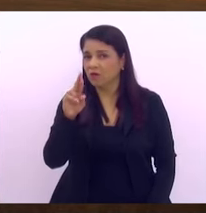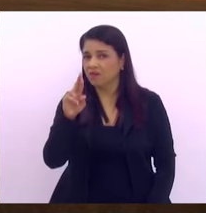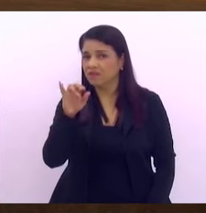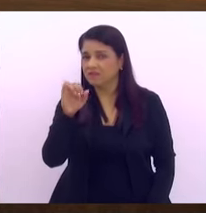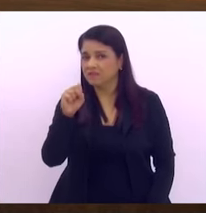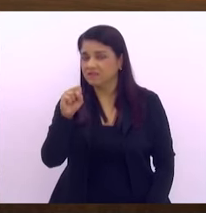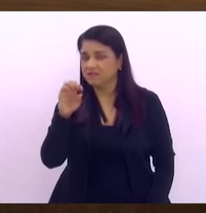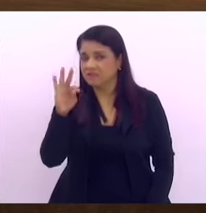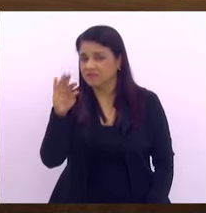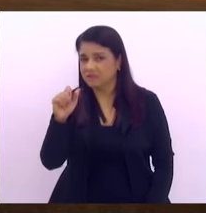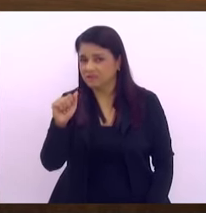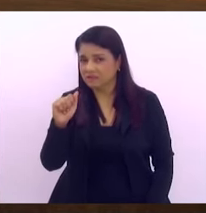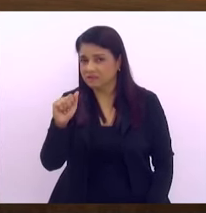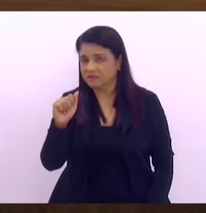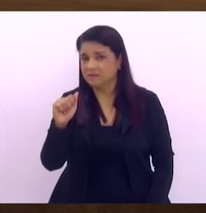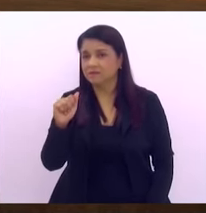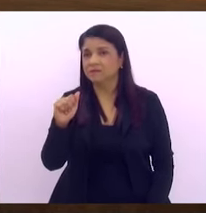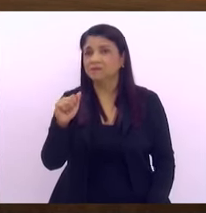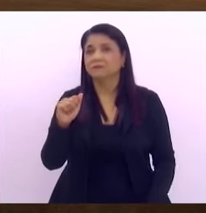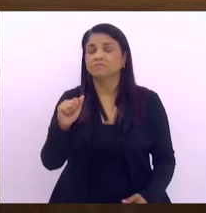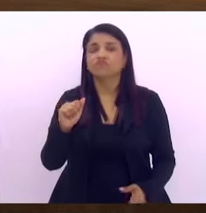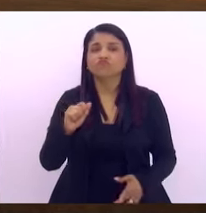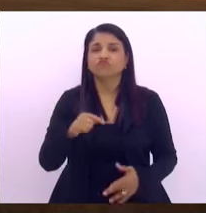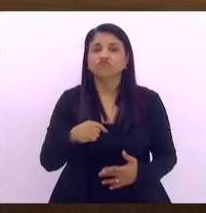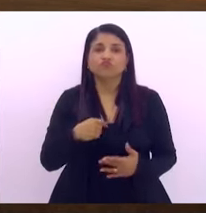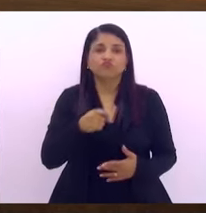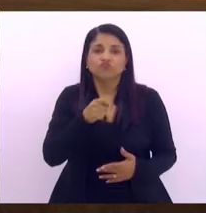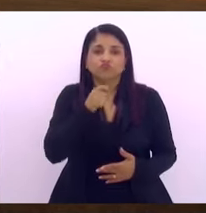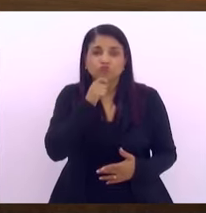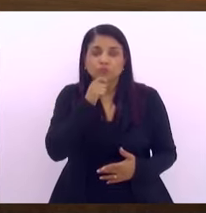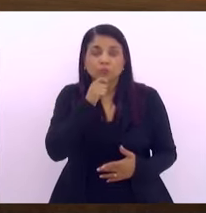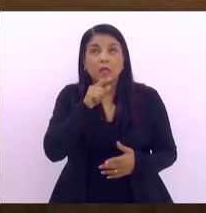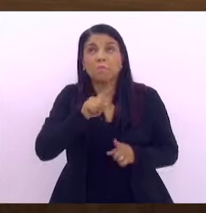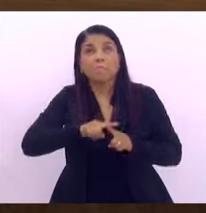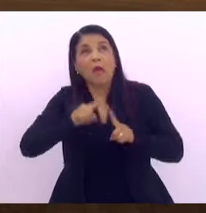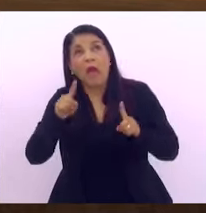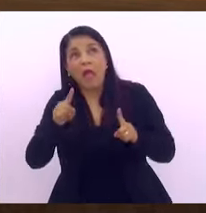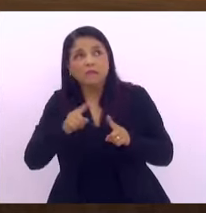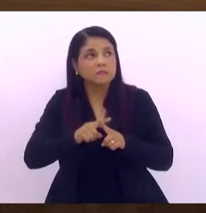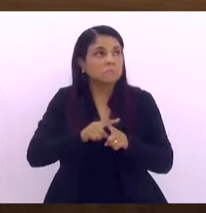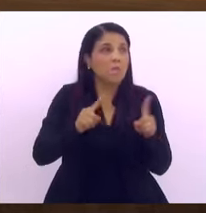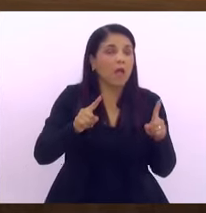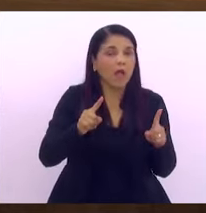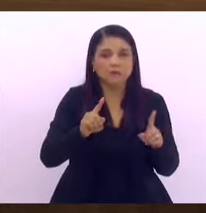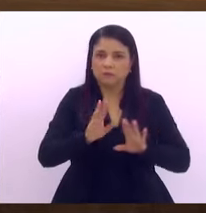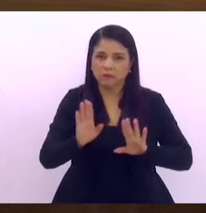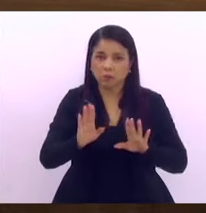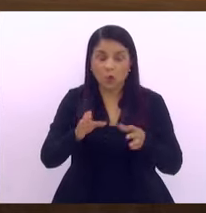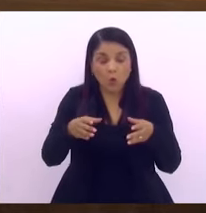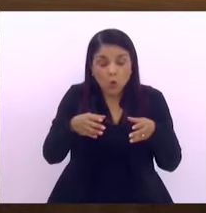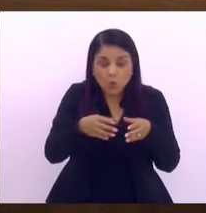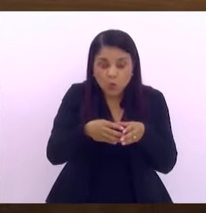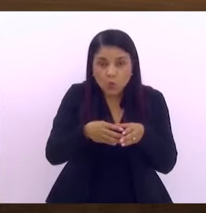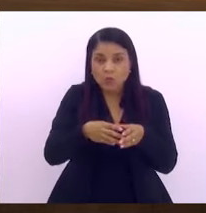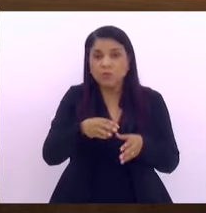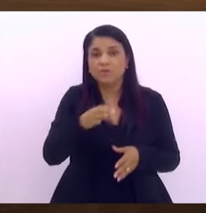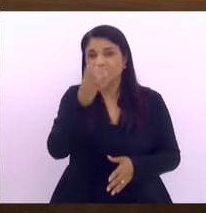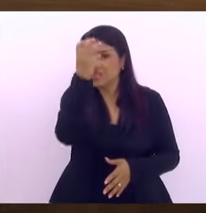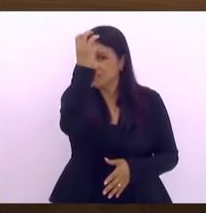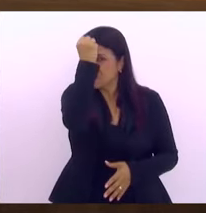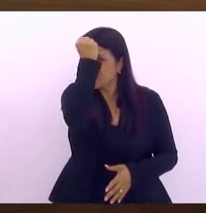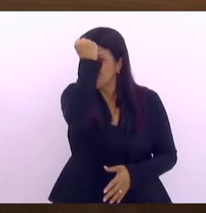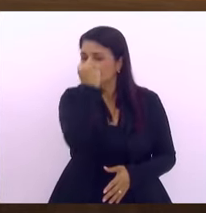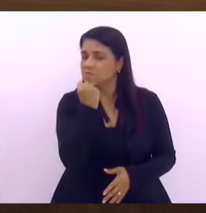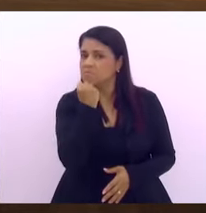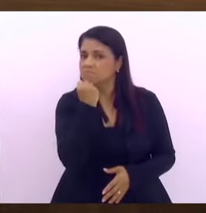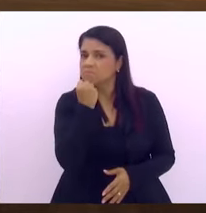Isso não tem o mais Israel, mais... Não. Aquilo é um grupo terrorista. Eu não sei se o senhor, que é mais